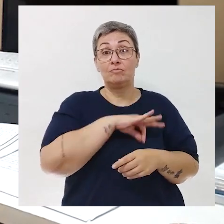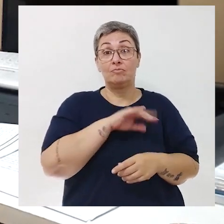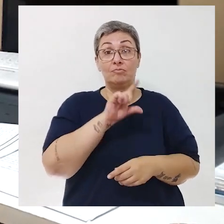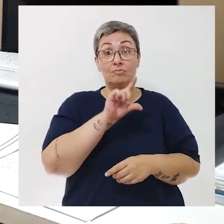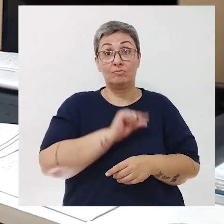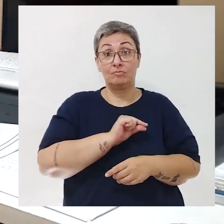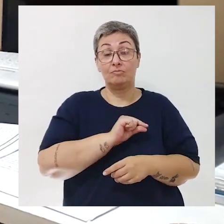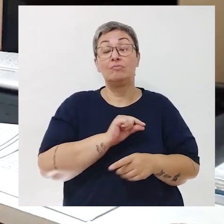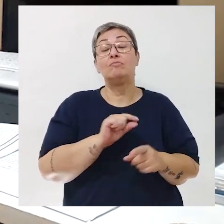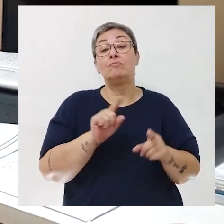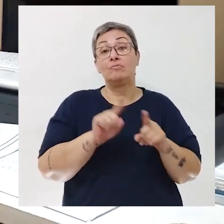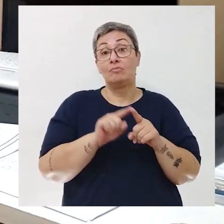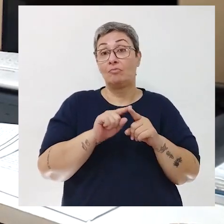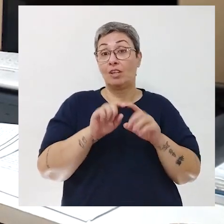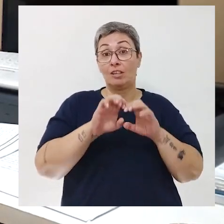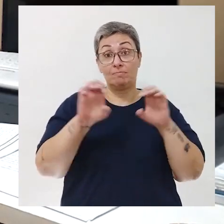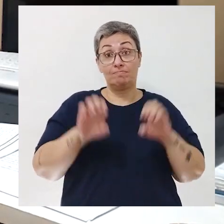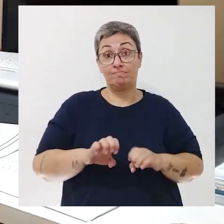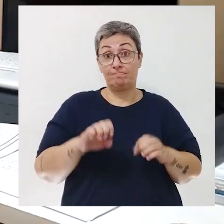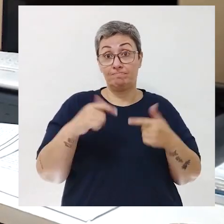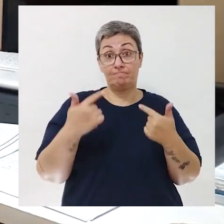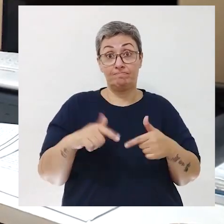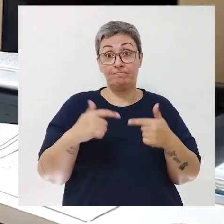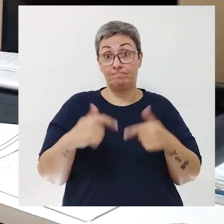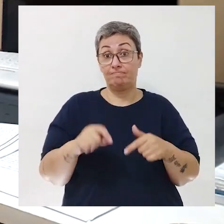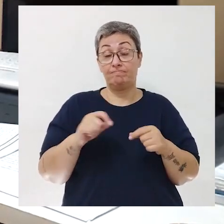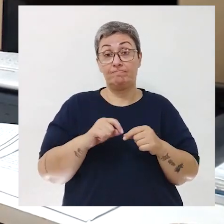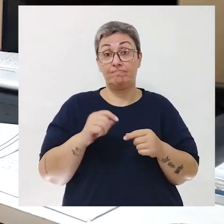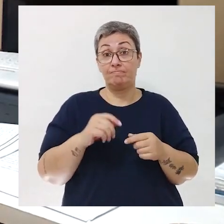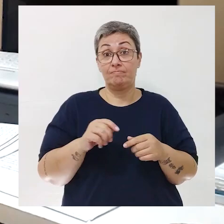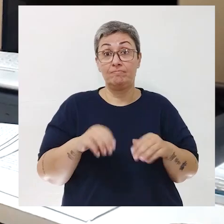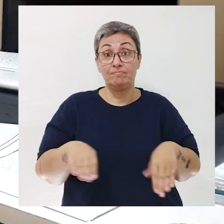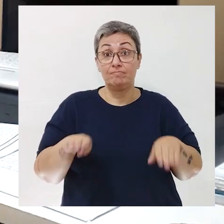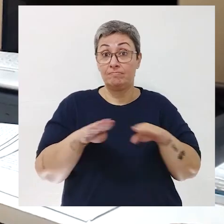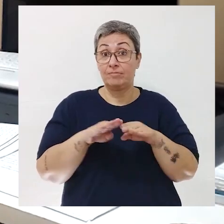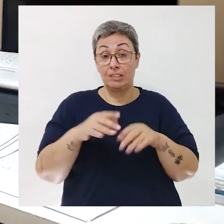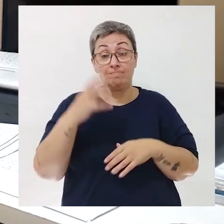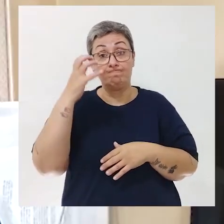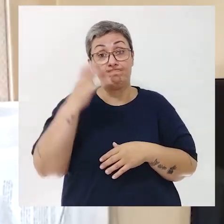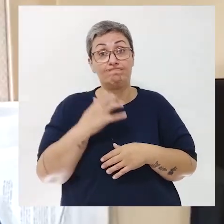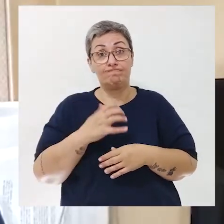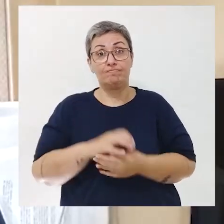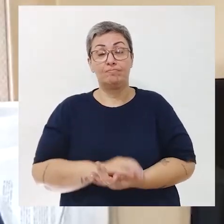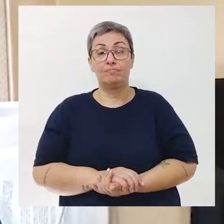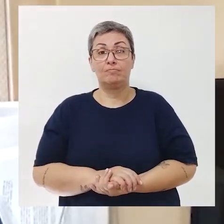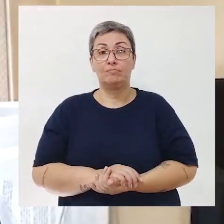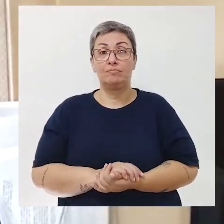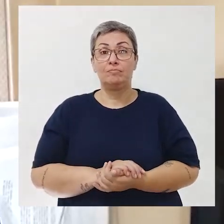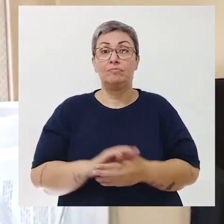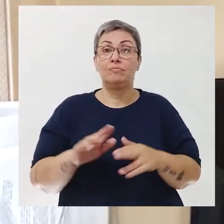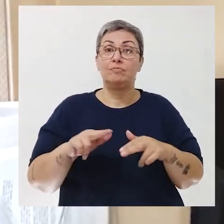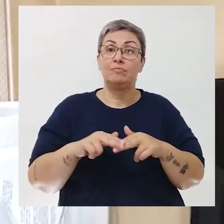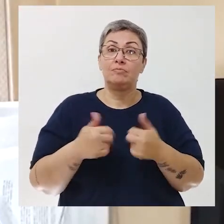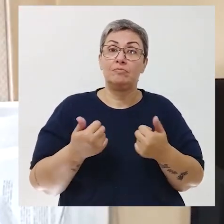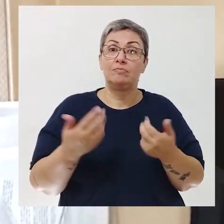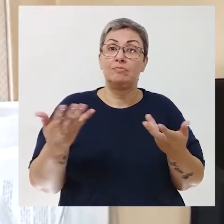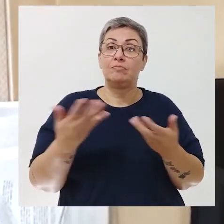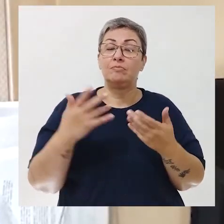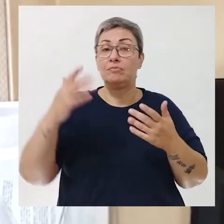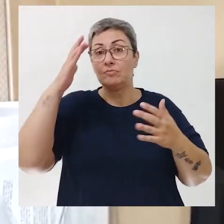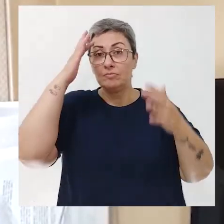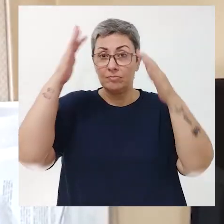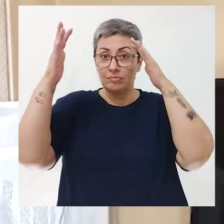renda, né? E sem infraestrutura adequada. É muito sério isso. Diante